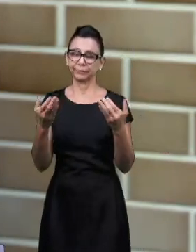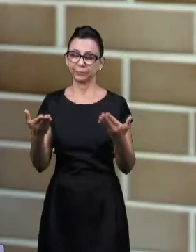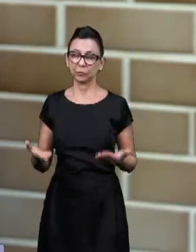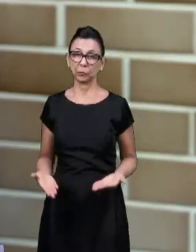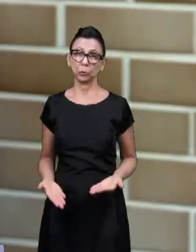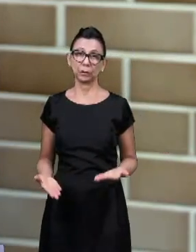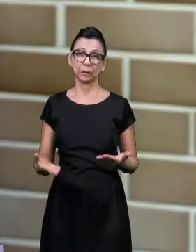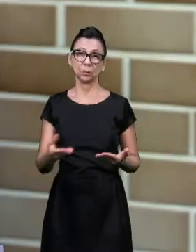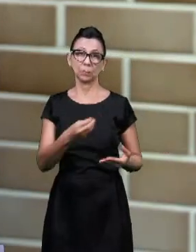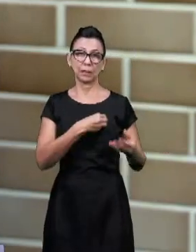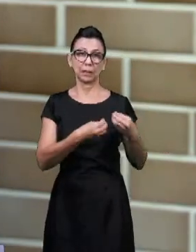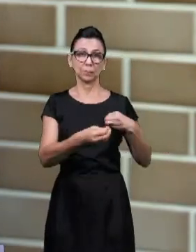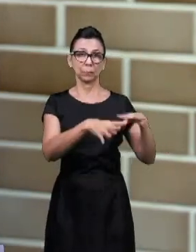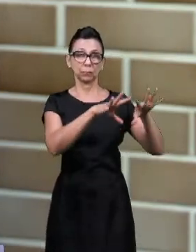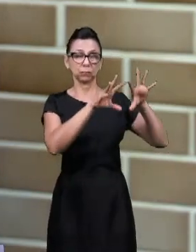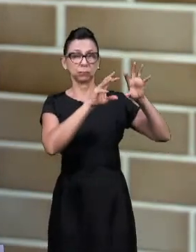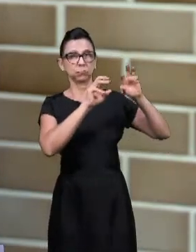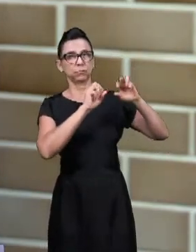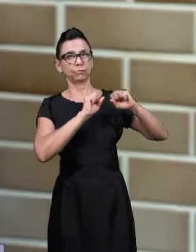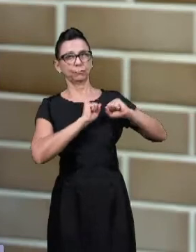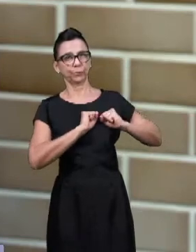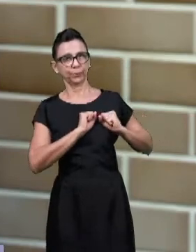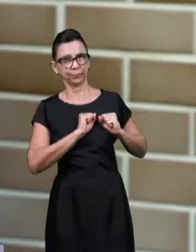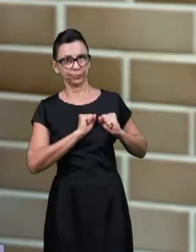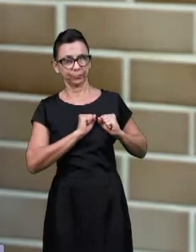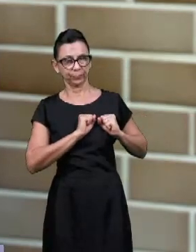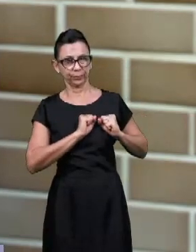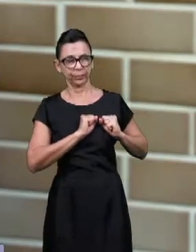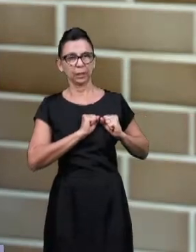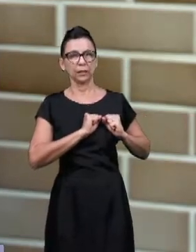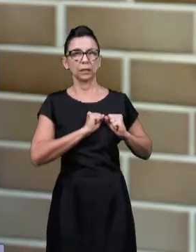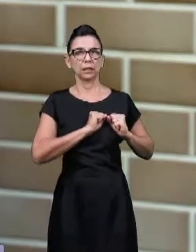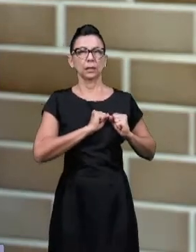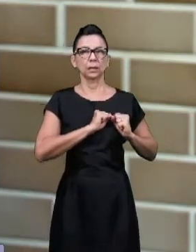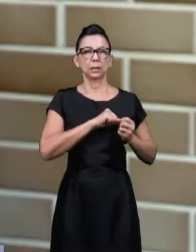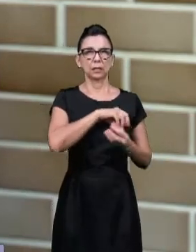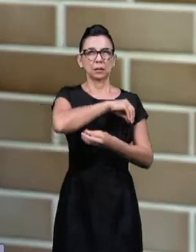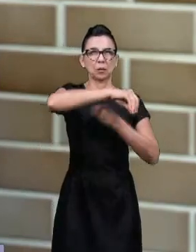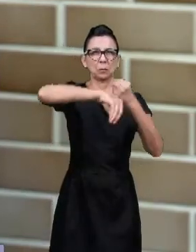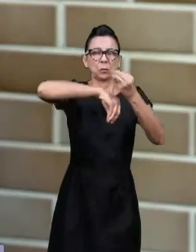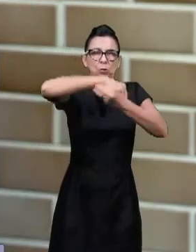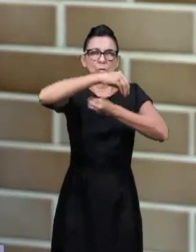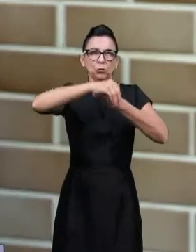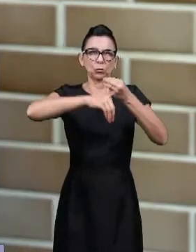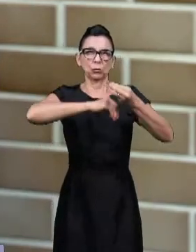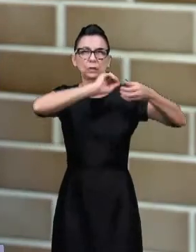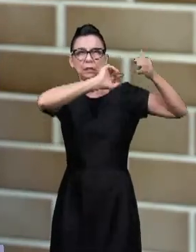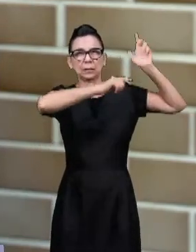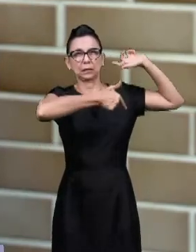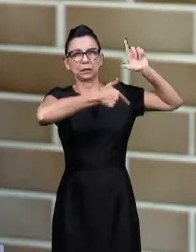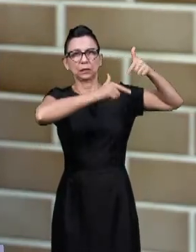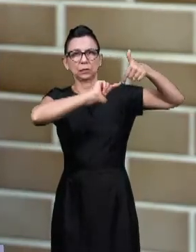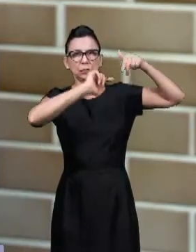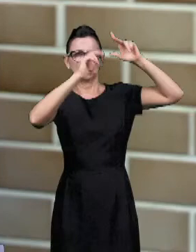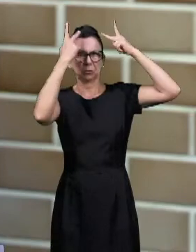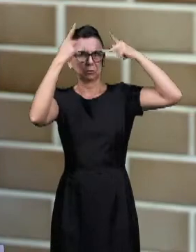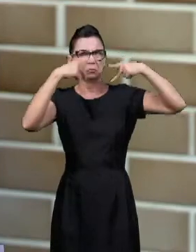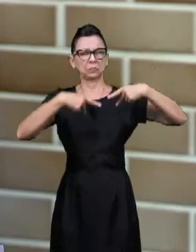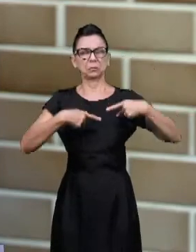foram manchadas e mescladas com as tradições humanas. Que resposta muito